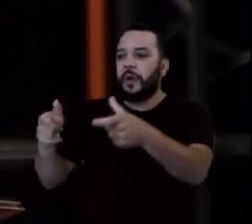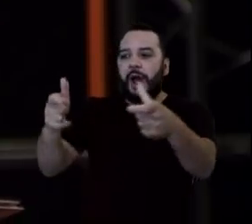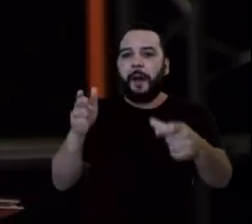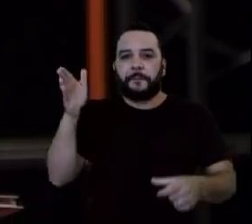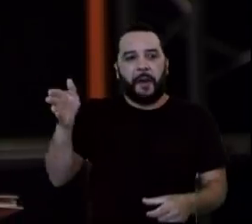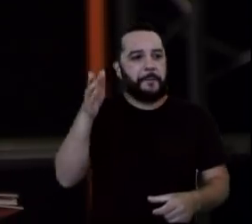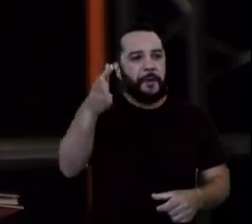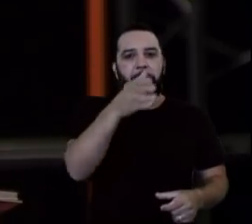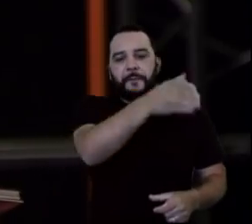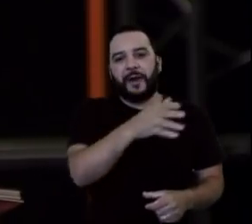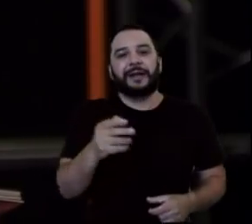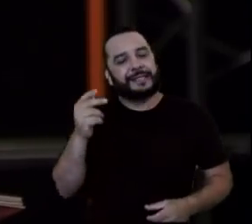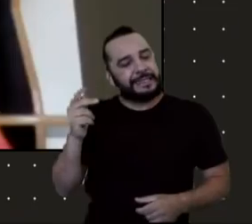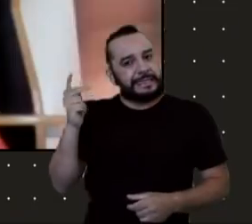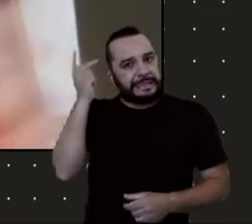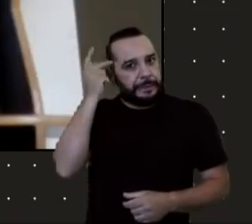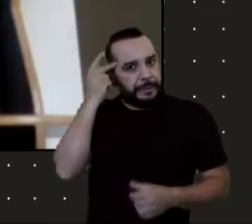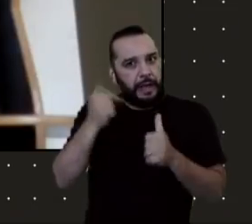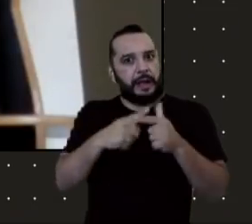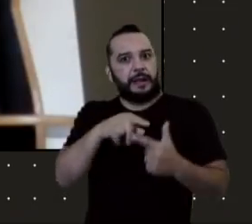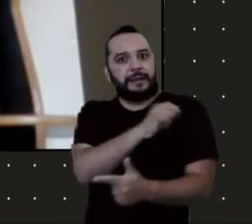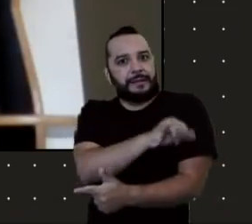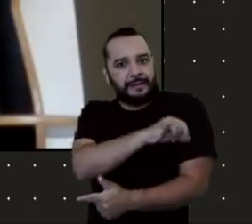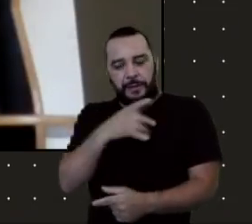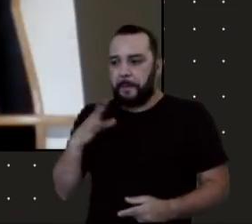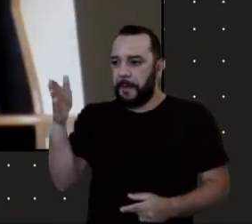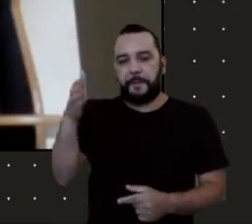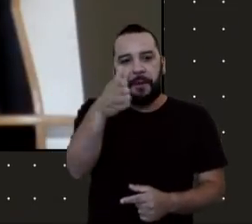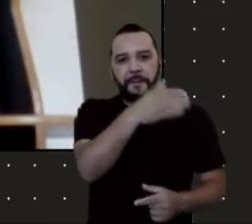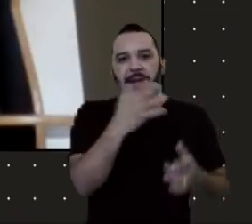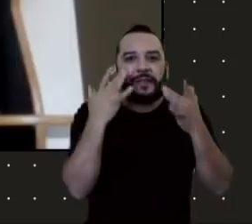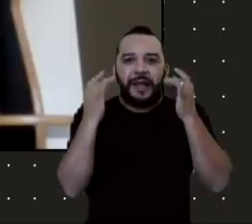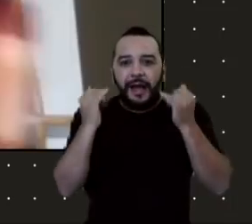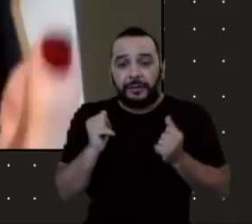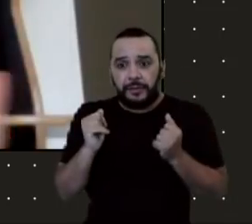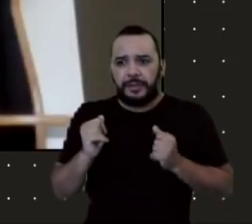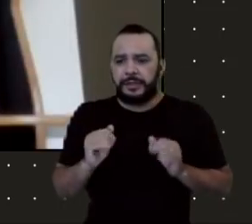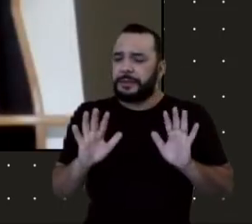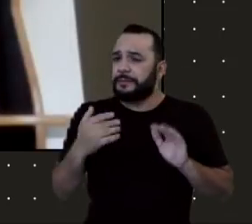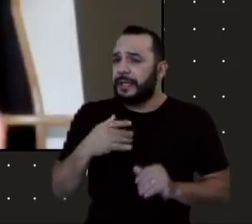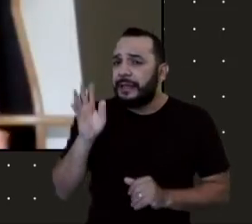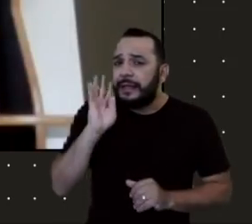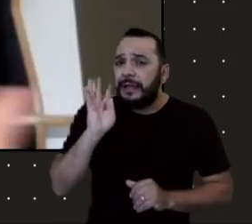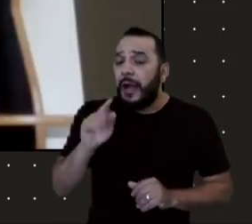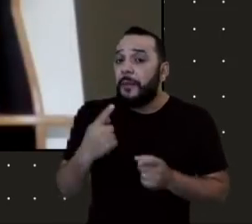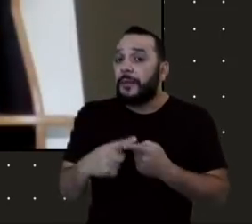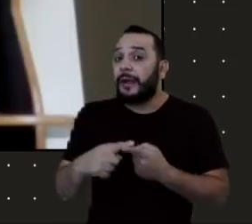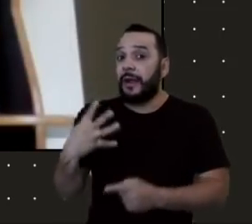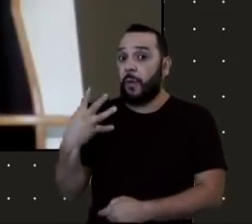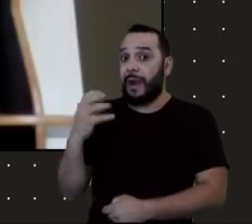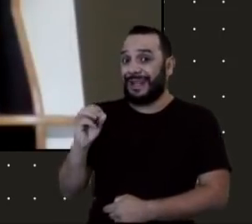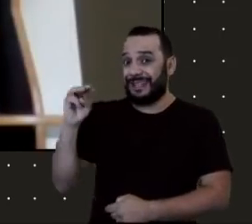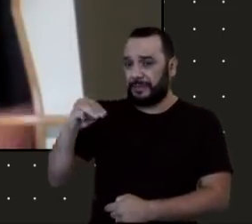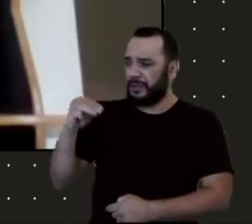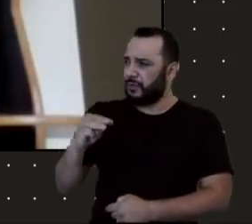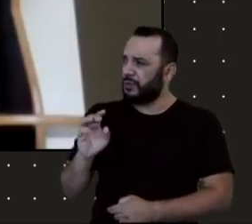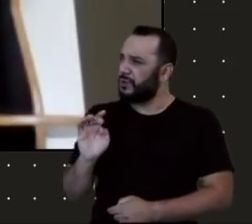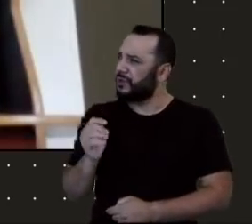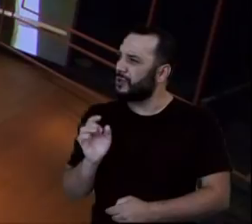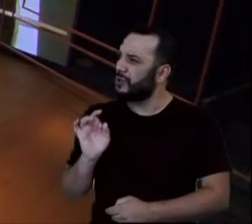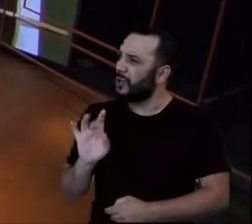espaços alternativos, no Rio, em São Paulo. E fiquei com isso assim, puxa, tão legal, mas isso assim, eram 40 minutos, não